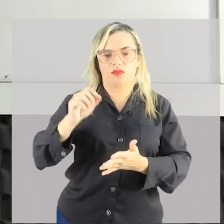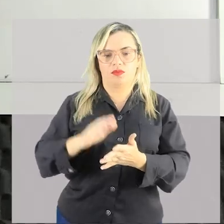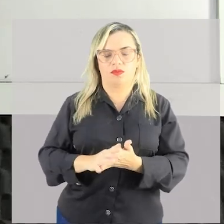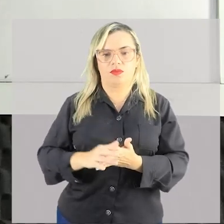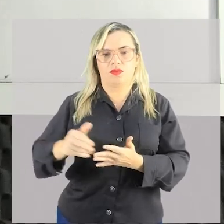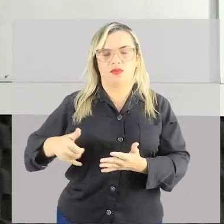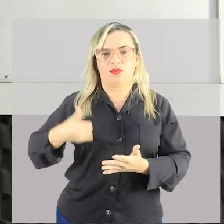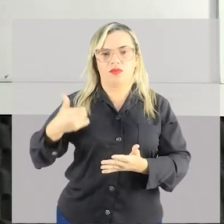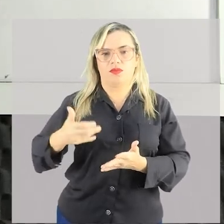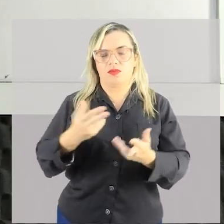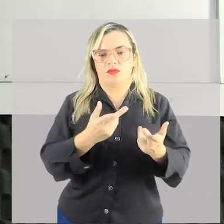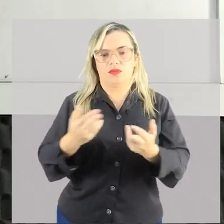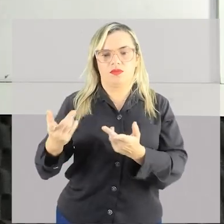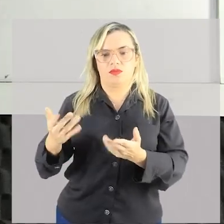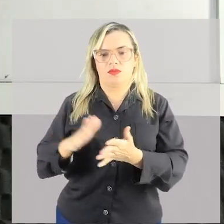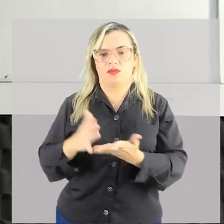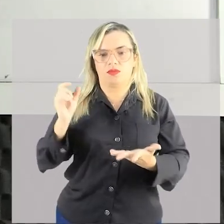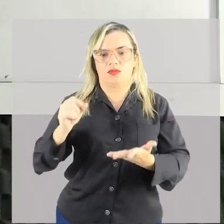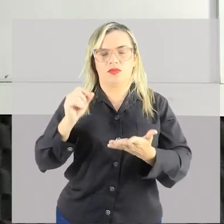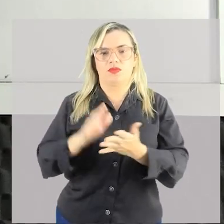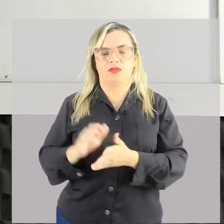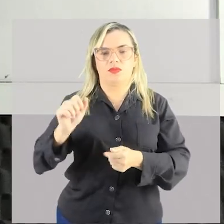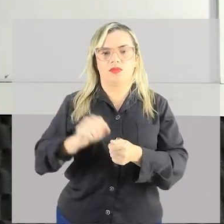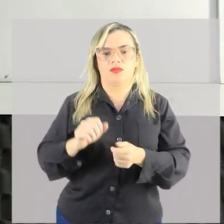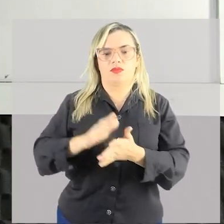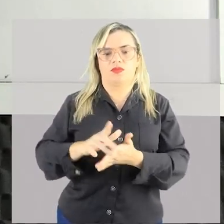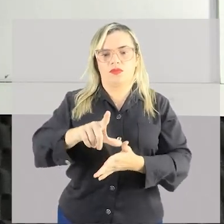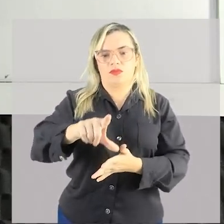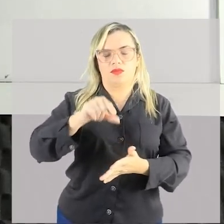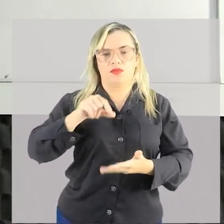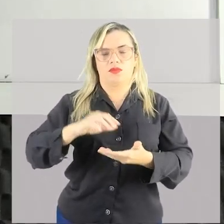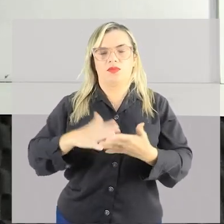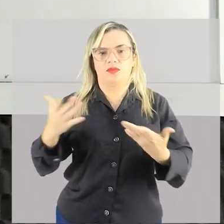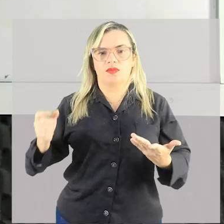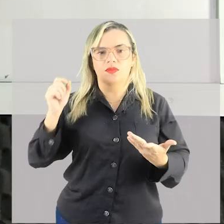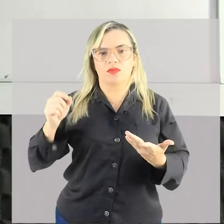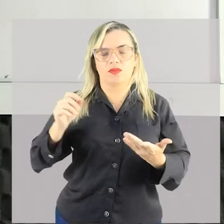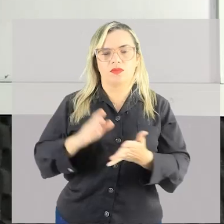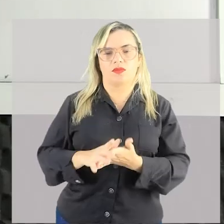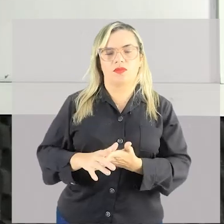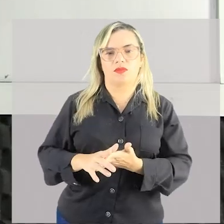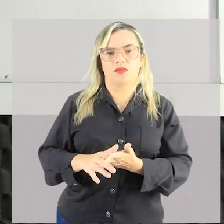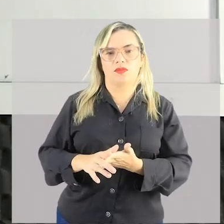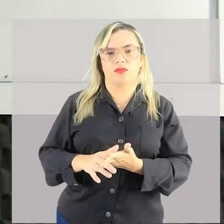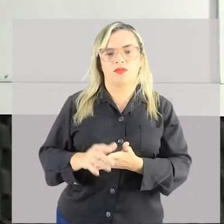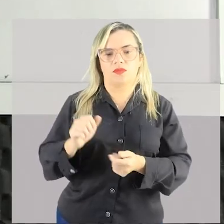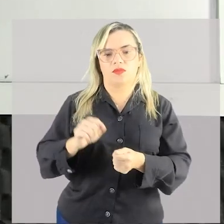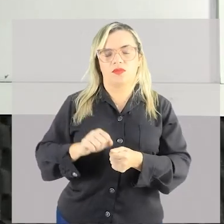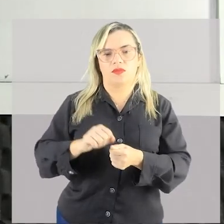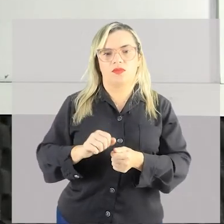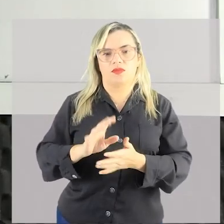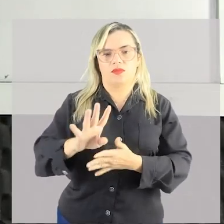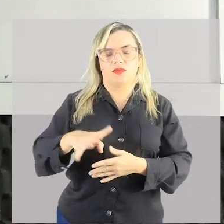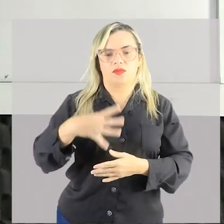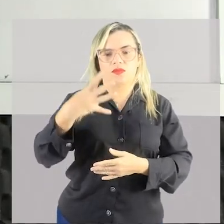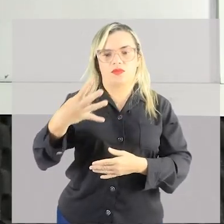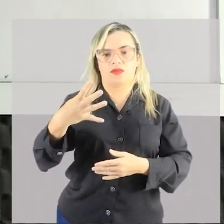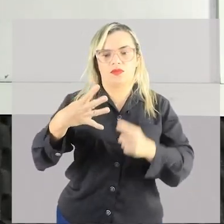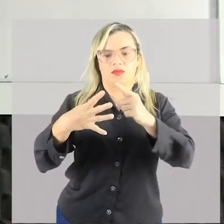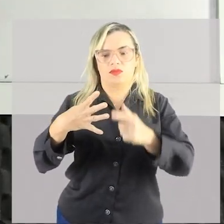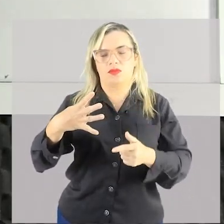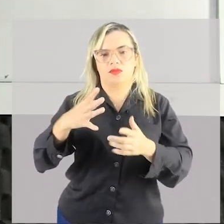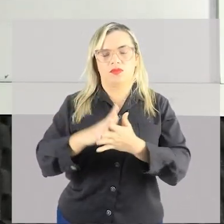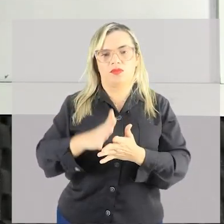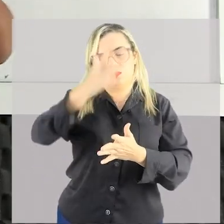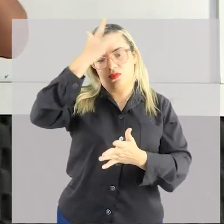mesma idade a questão fala que vai realizar um sorteio ora então ele vai fazer um sorteio com quantos com quatro Então